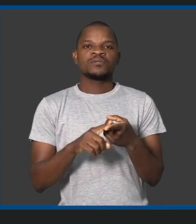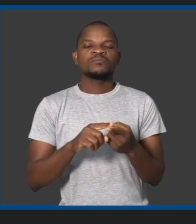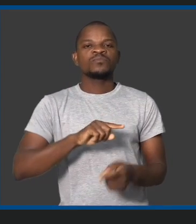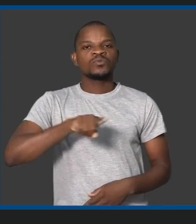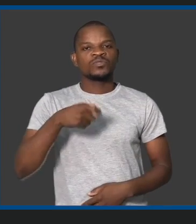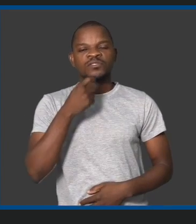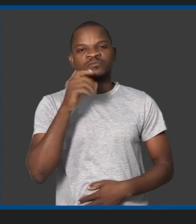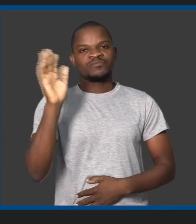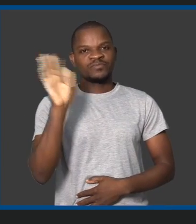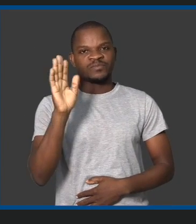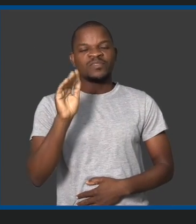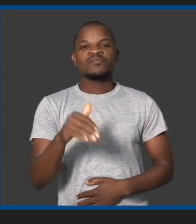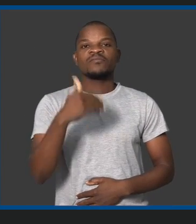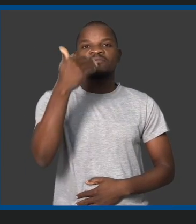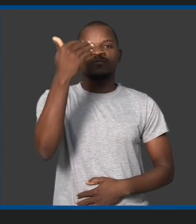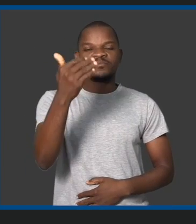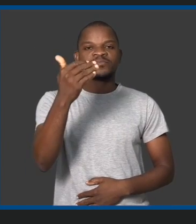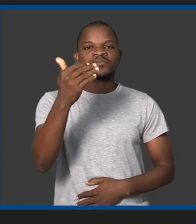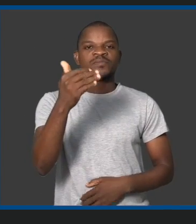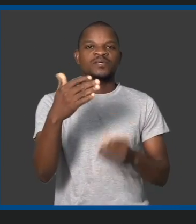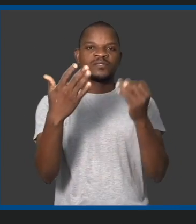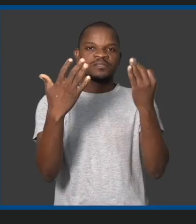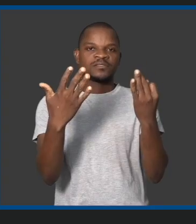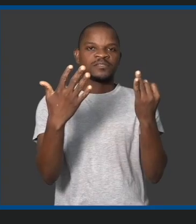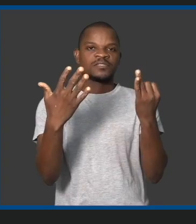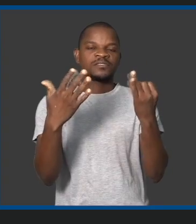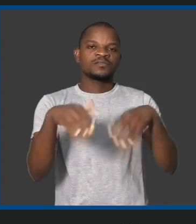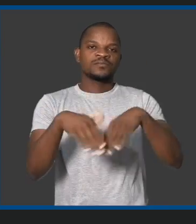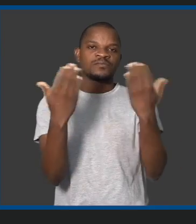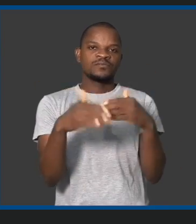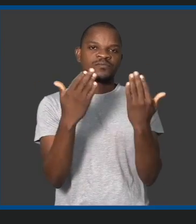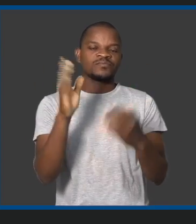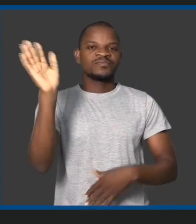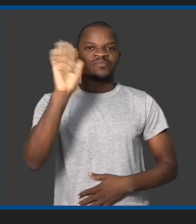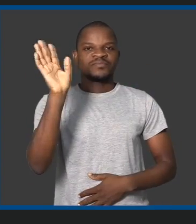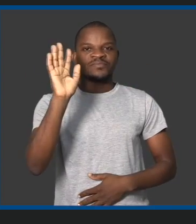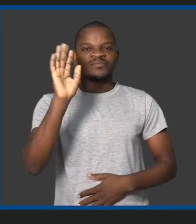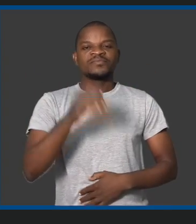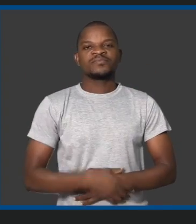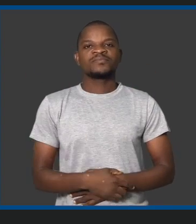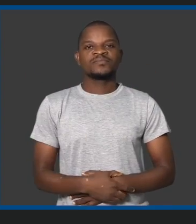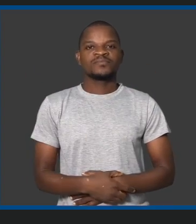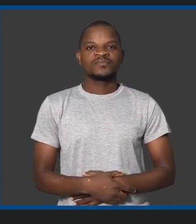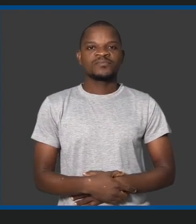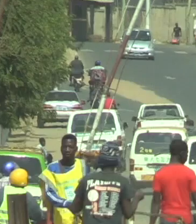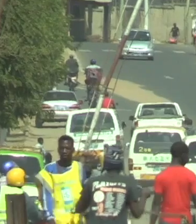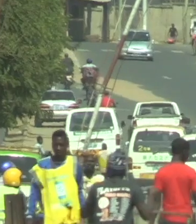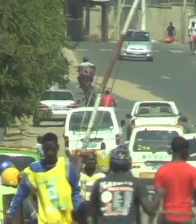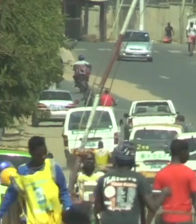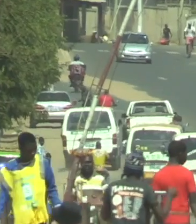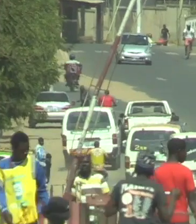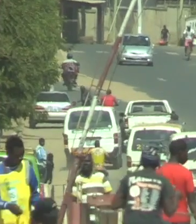companhia. E nós nos despedimos com promessa de cá voltar daqui a sete dias. Até lá.